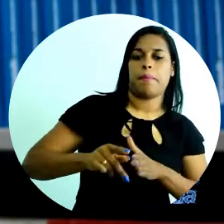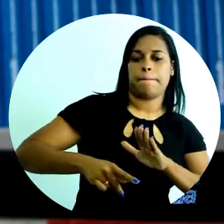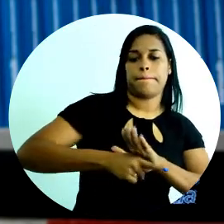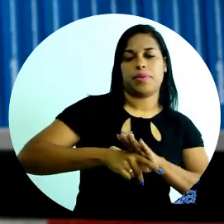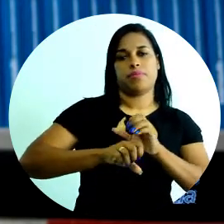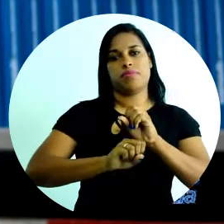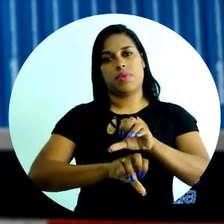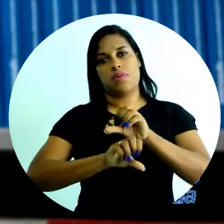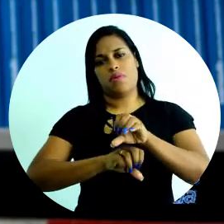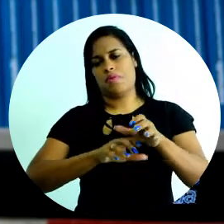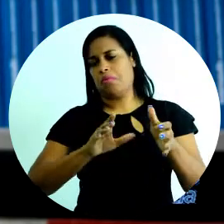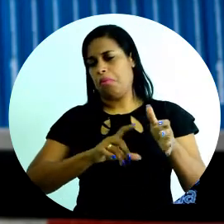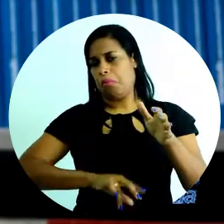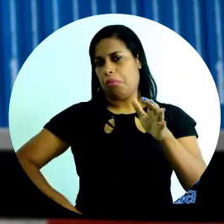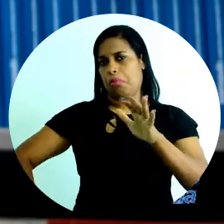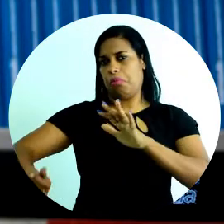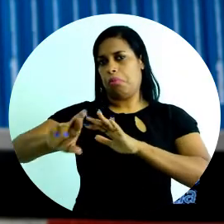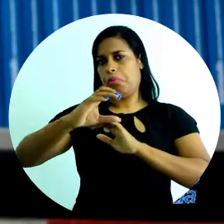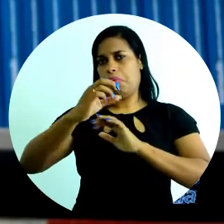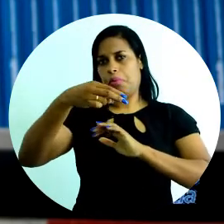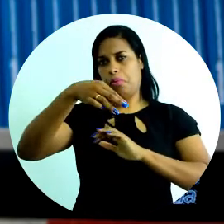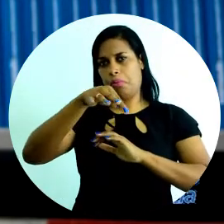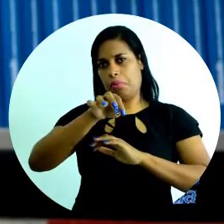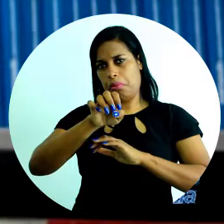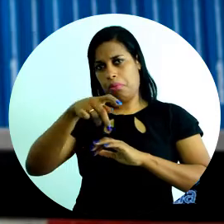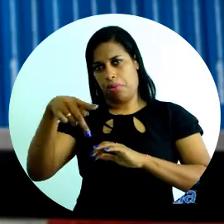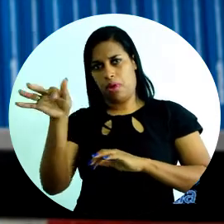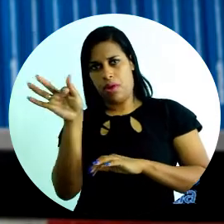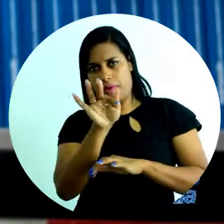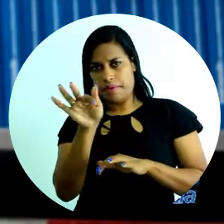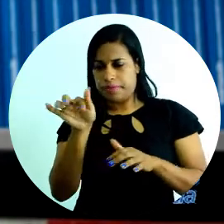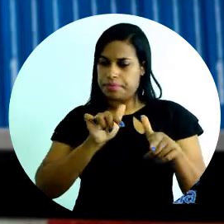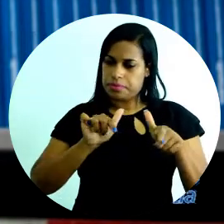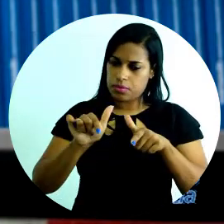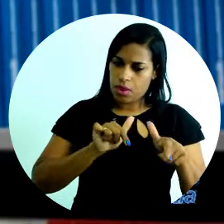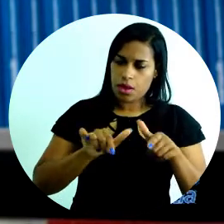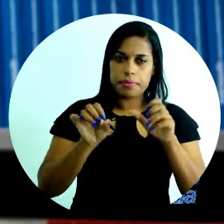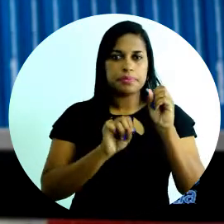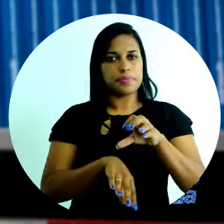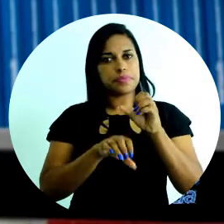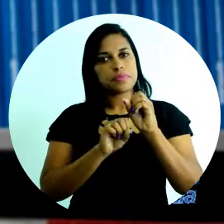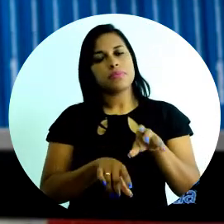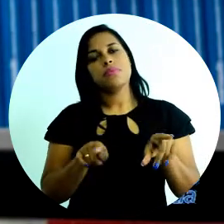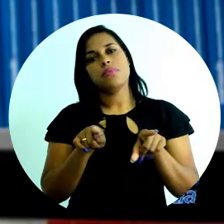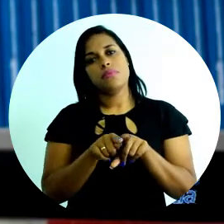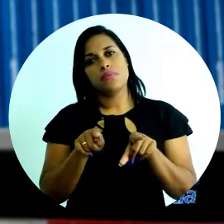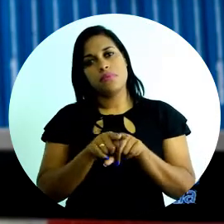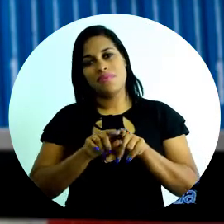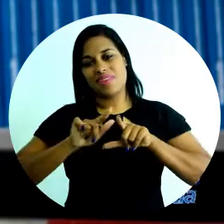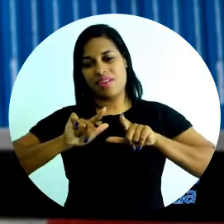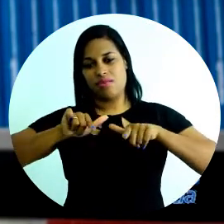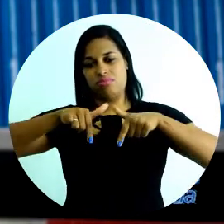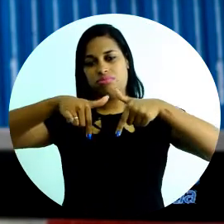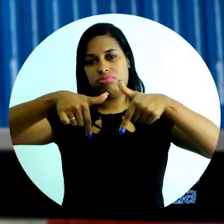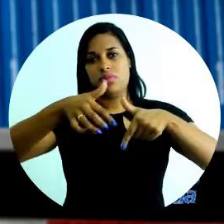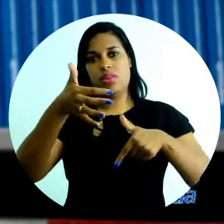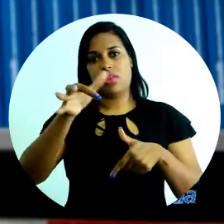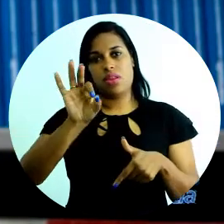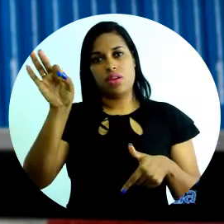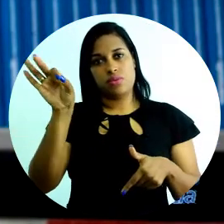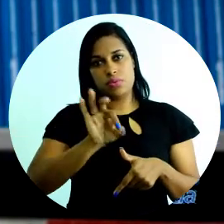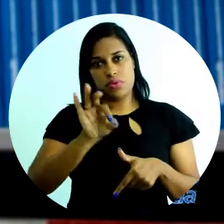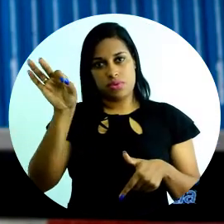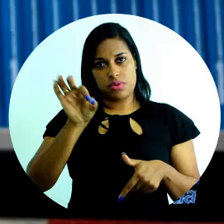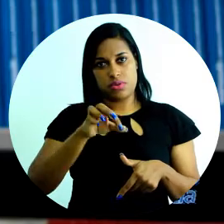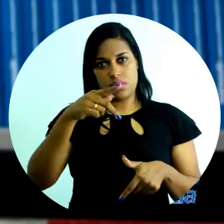Então, vários órgãos representativos, como a CNTE, que é a Confederação Nacional dos Trabalhadores em Educação, está defendendo a bandeira de que